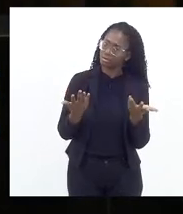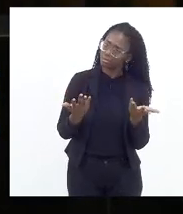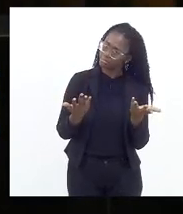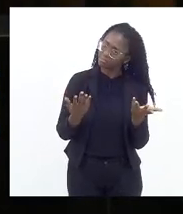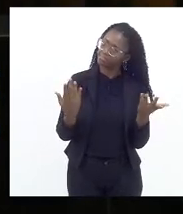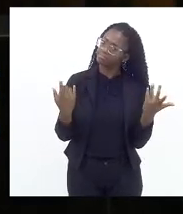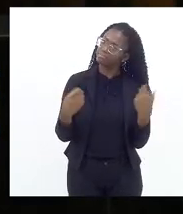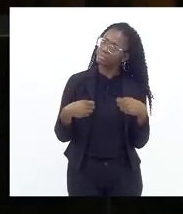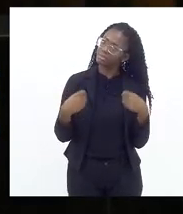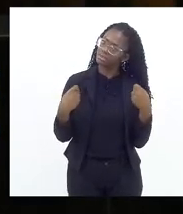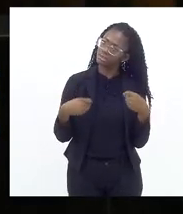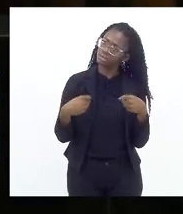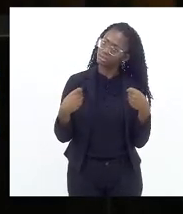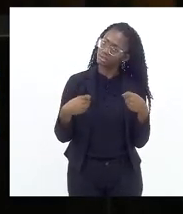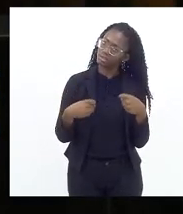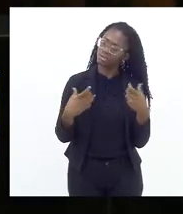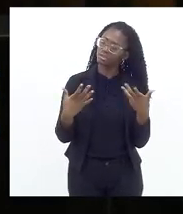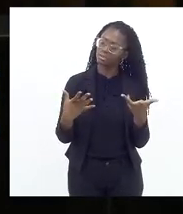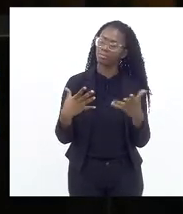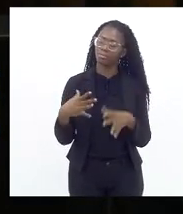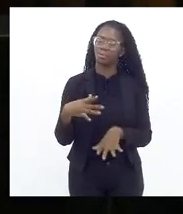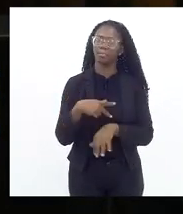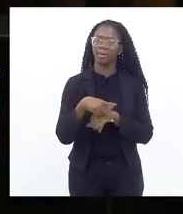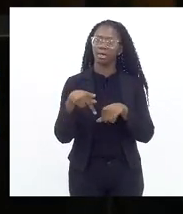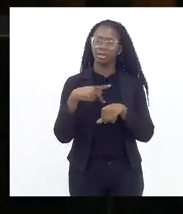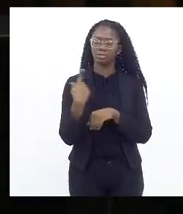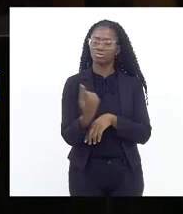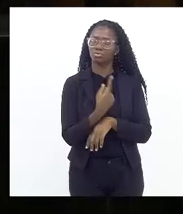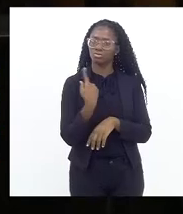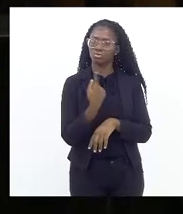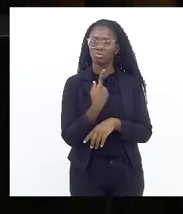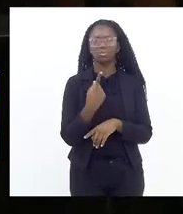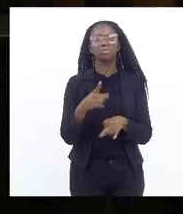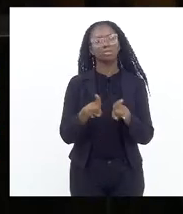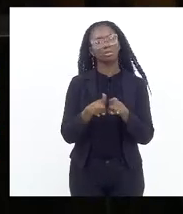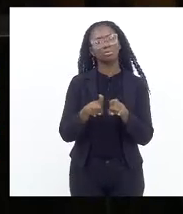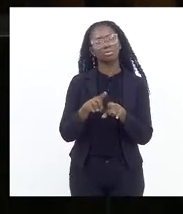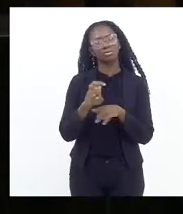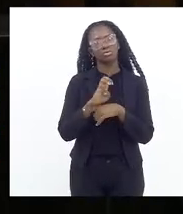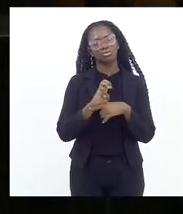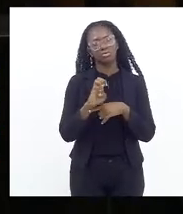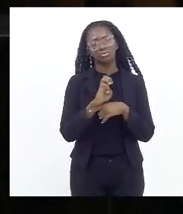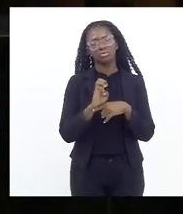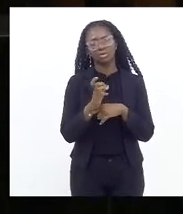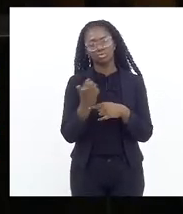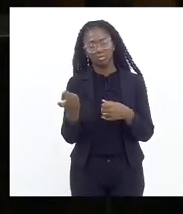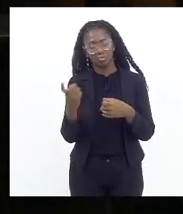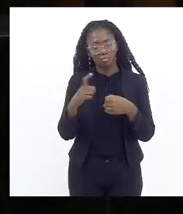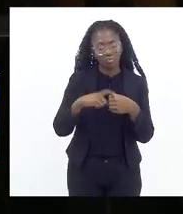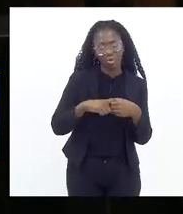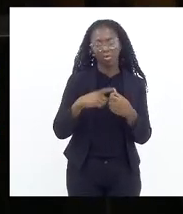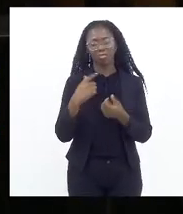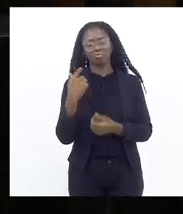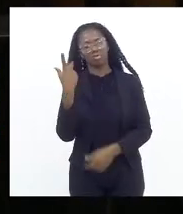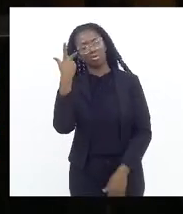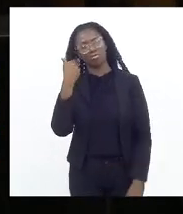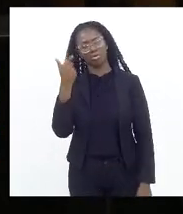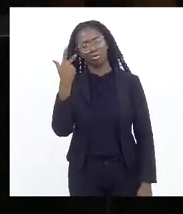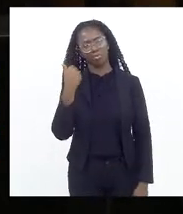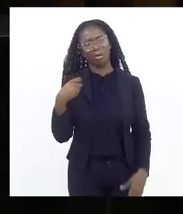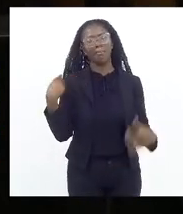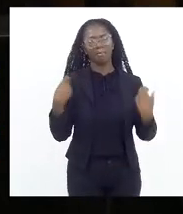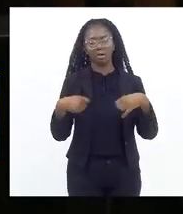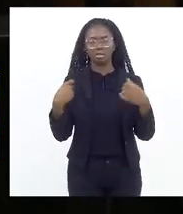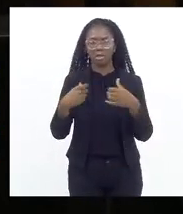que o nosso país, o nosso Estado, ele volte, tenha a sua retomada. Precisamos passar por